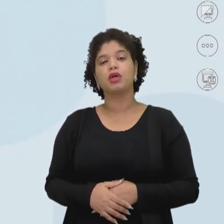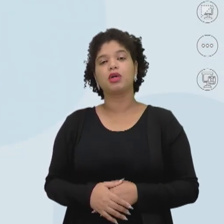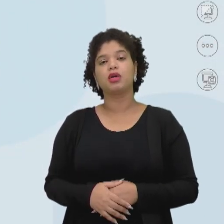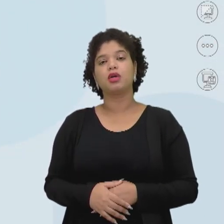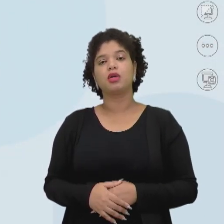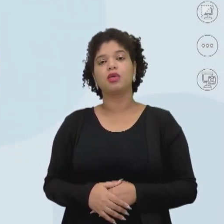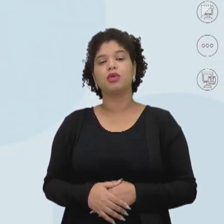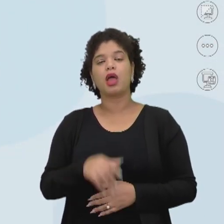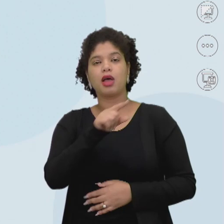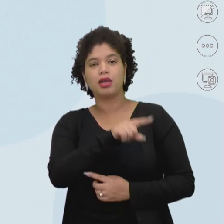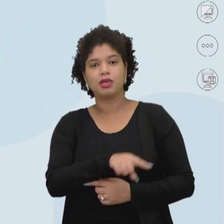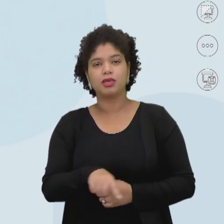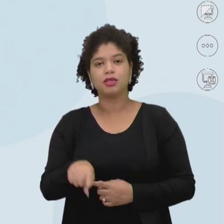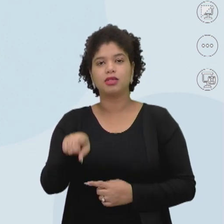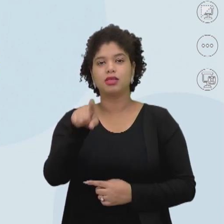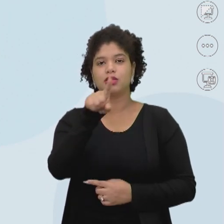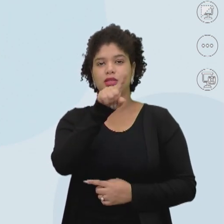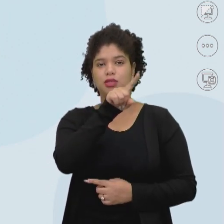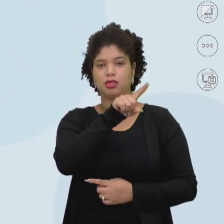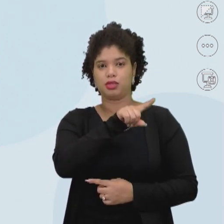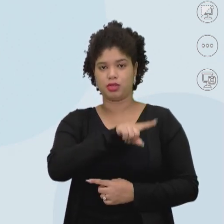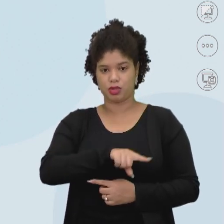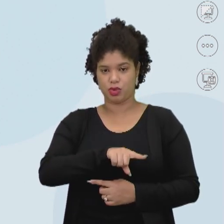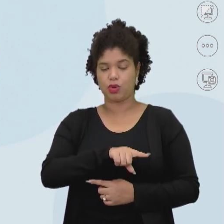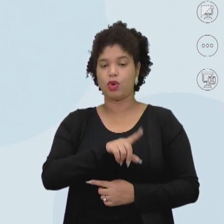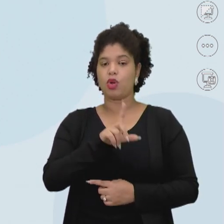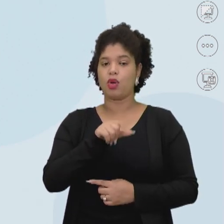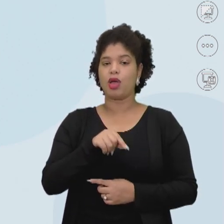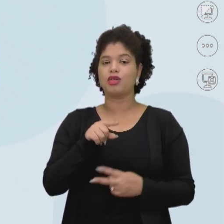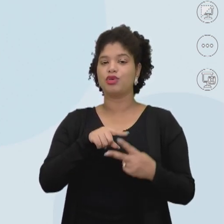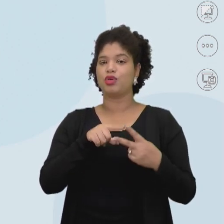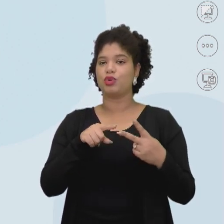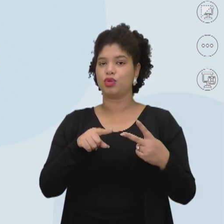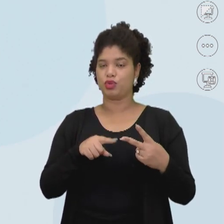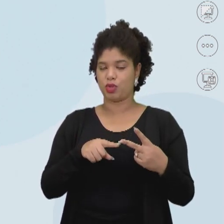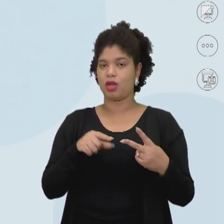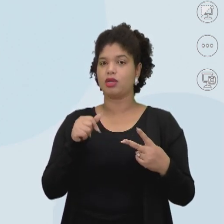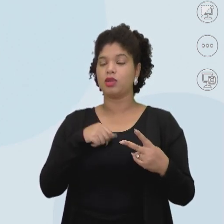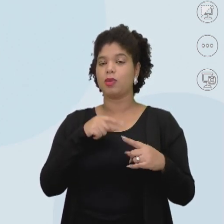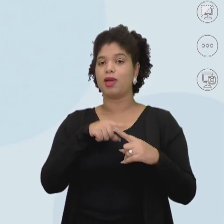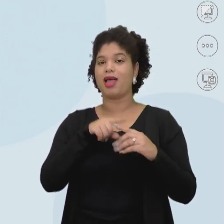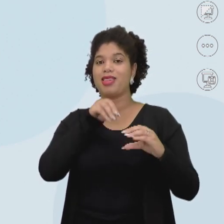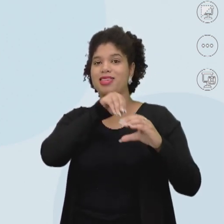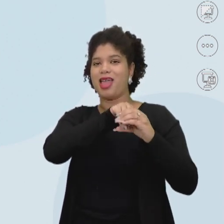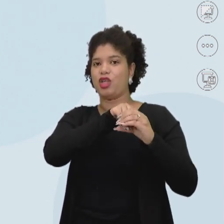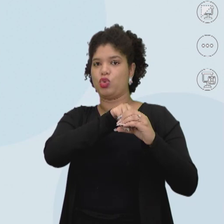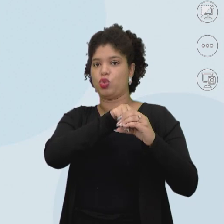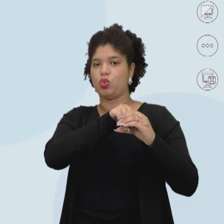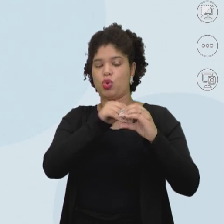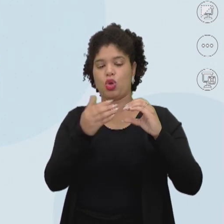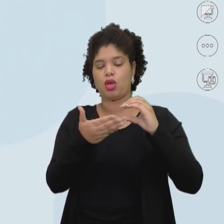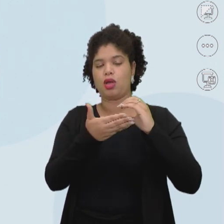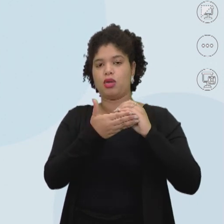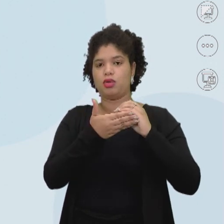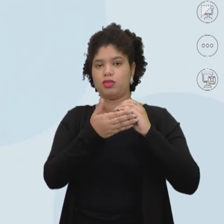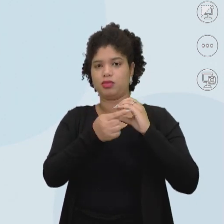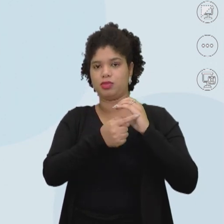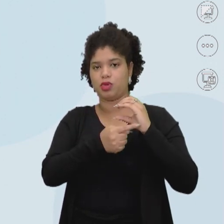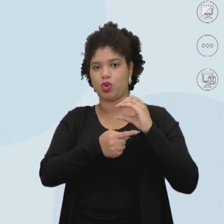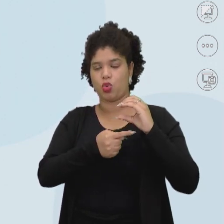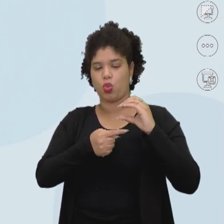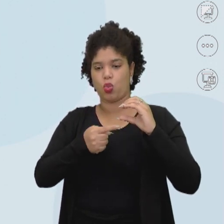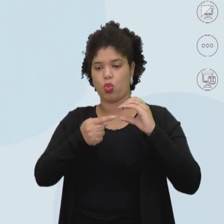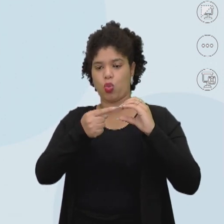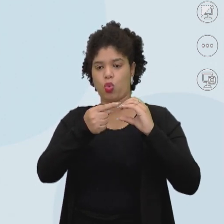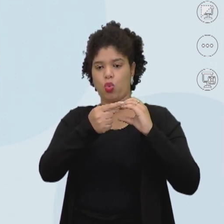pontos resultantes da união entre uma circunferência e seus pontos internos. Isto é, o círculo é a área,